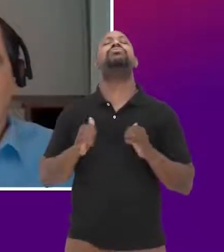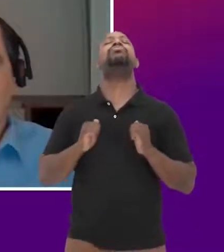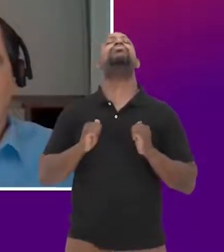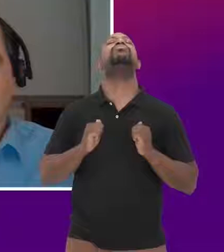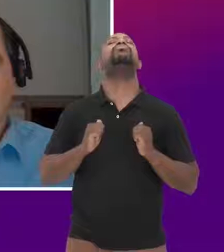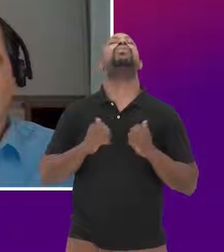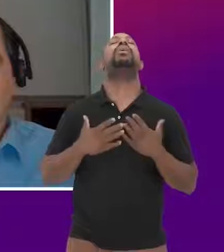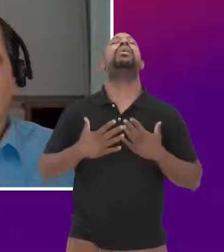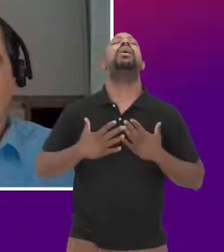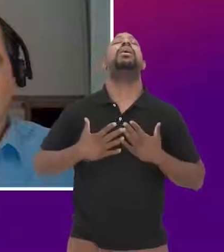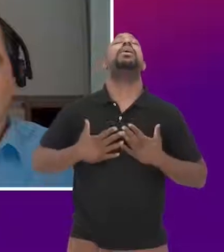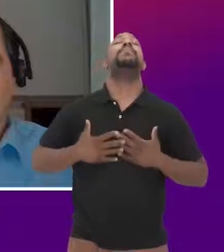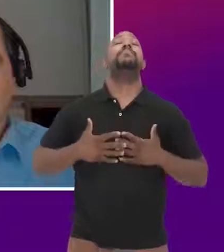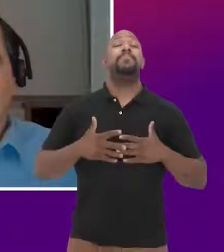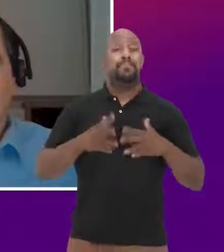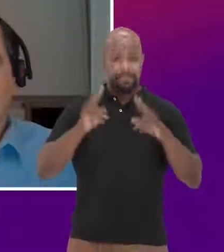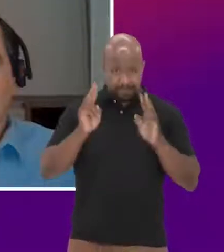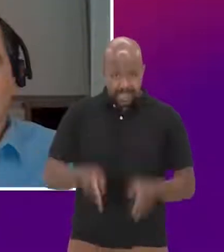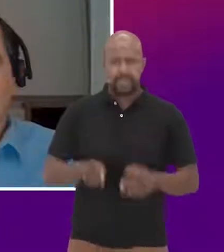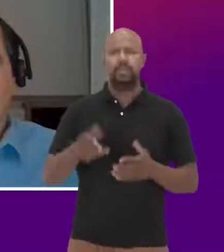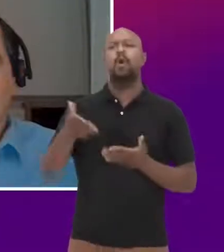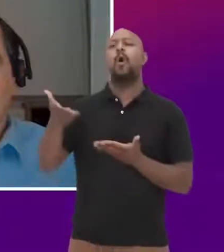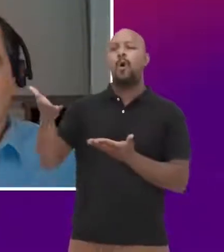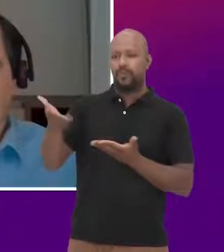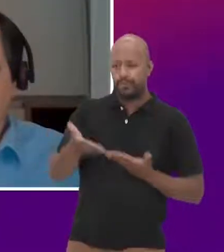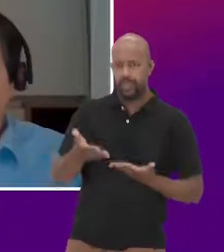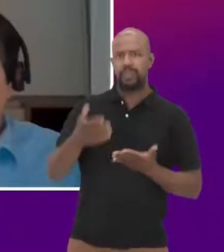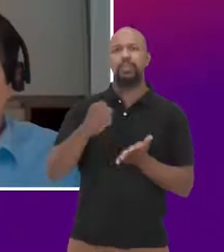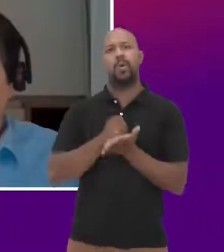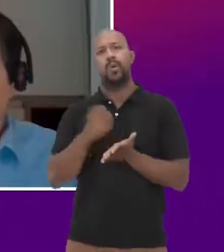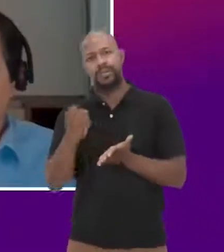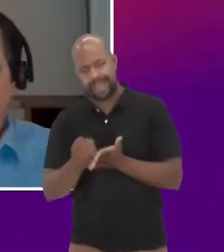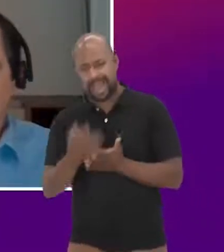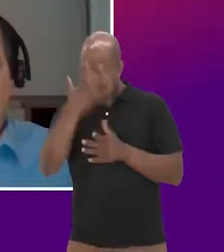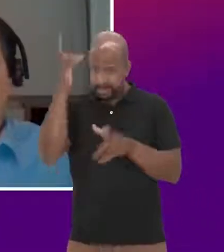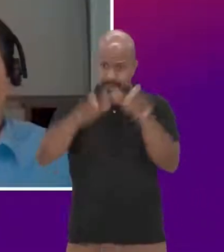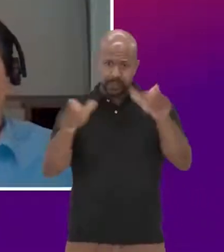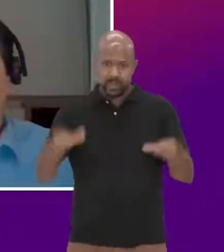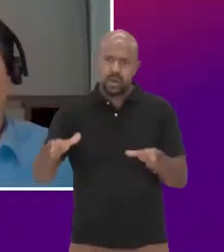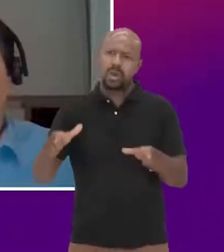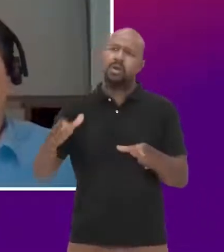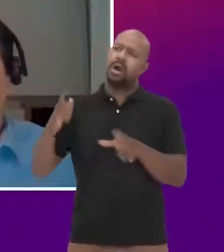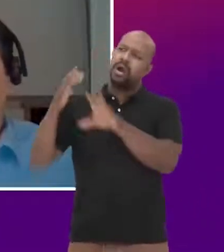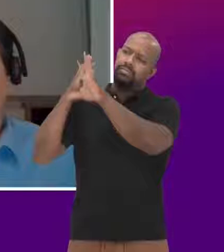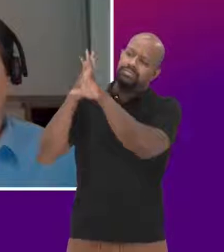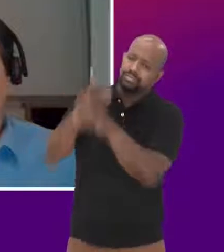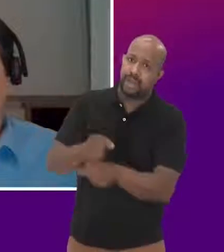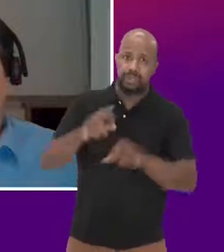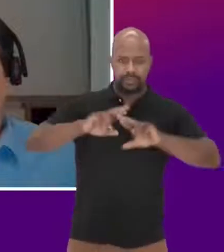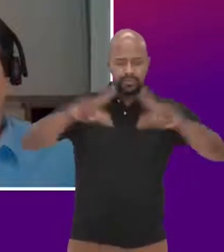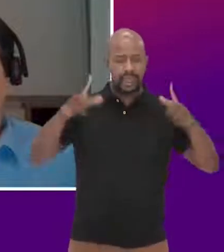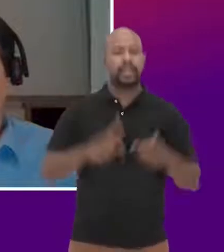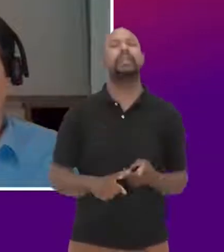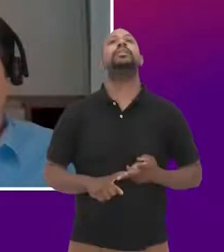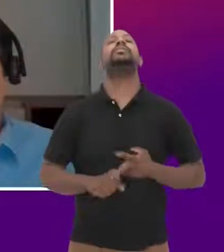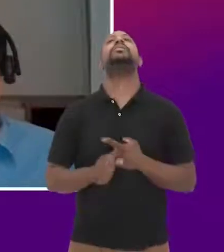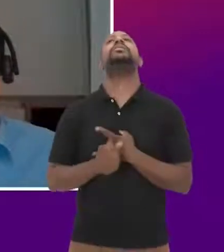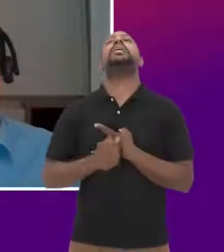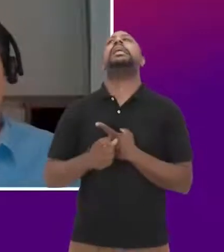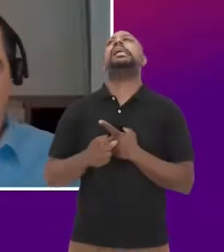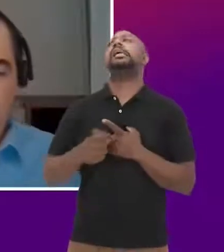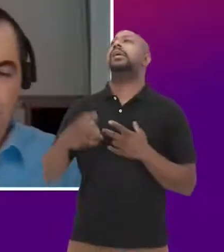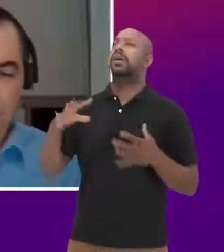tempo, mesmo que convidem ou contratam pessoas com históricos diferentes ou relacionadas